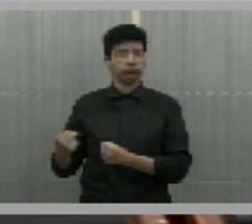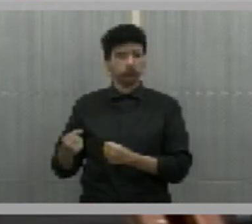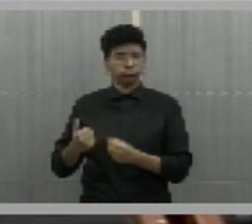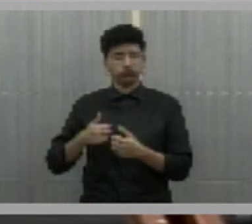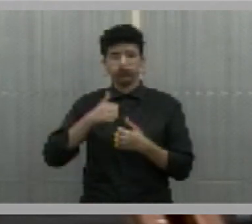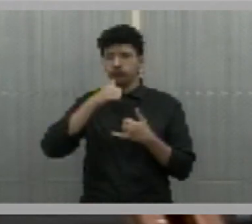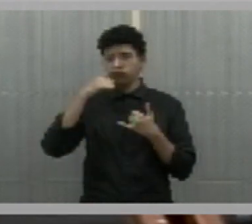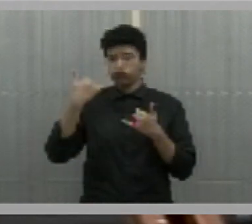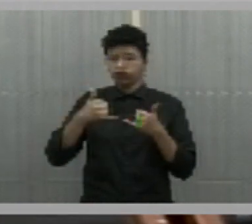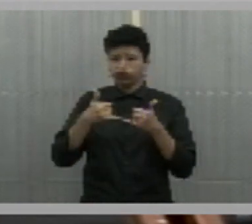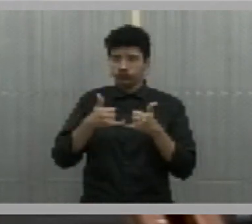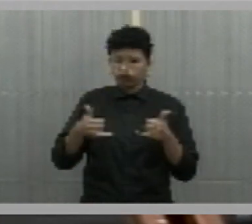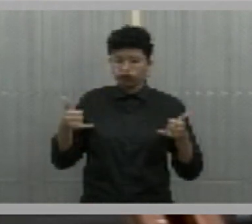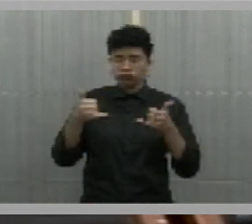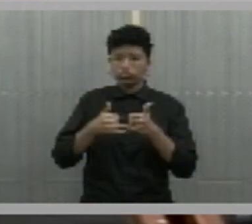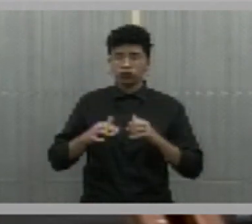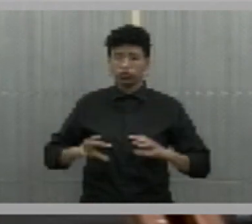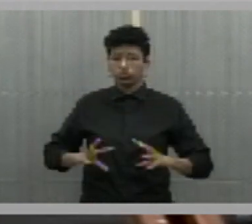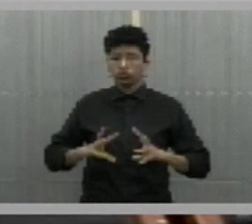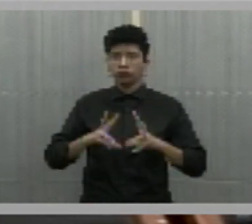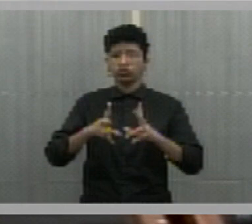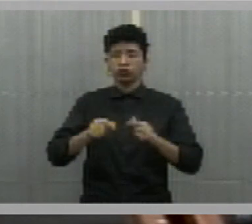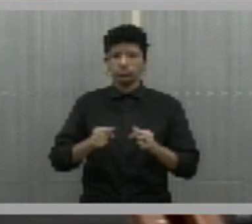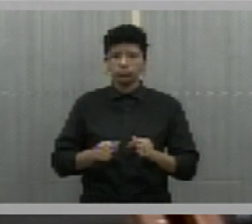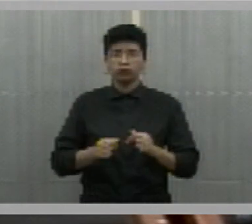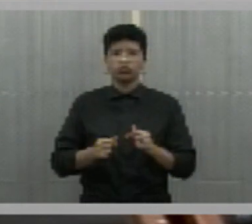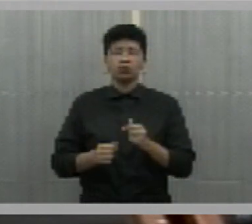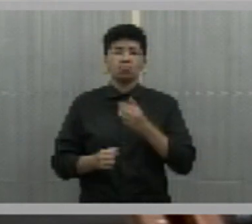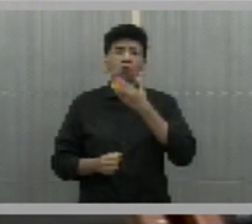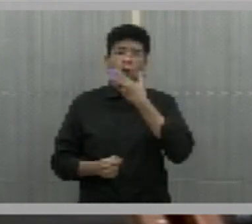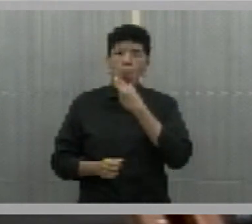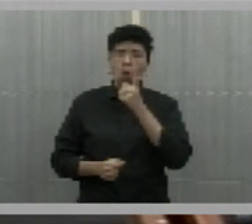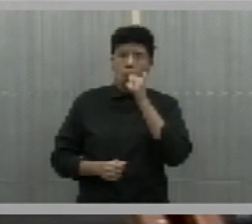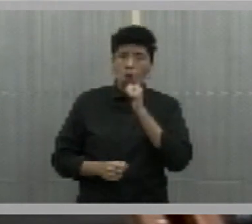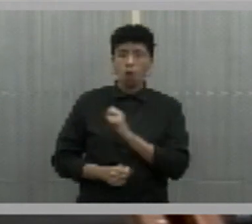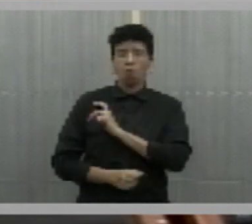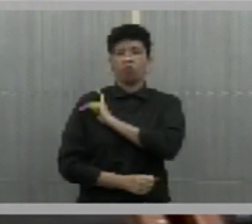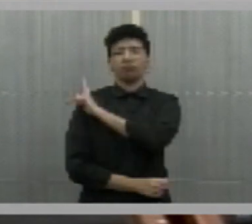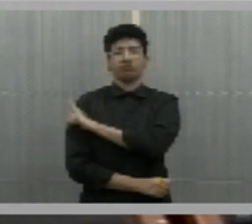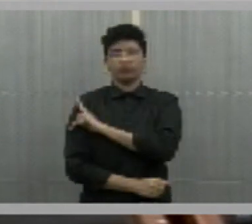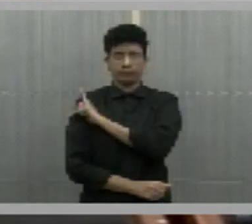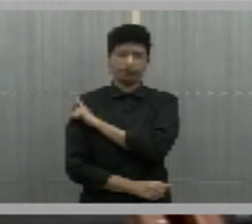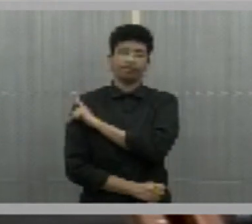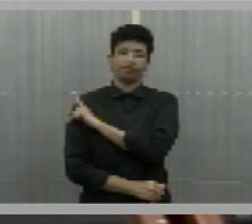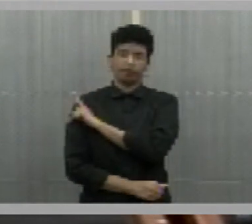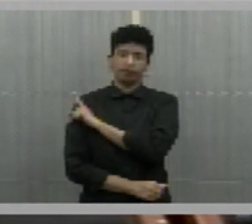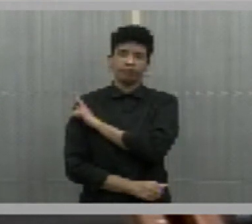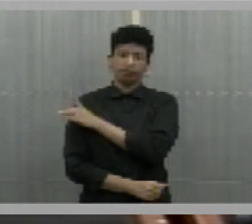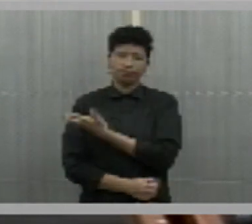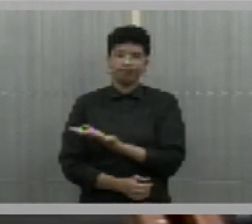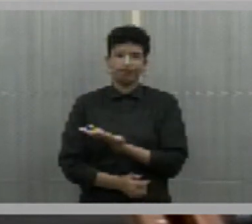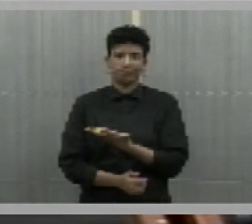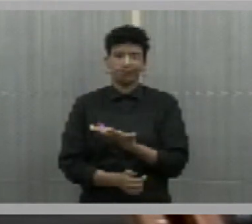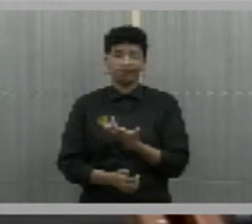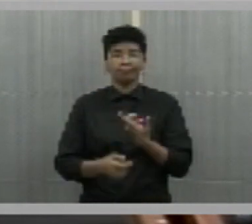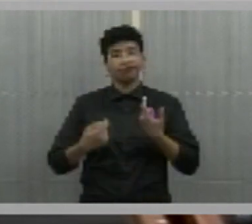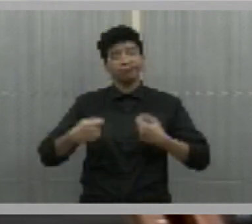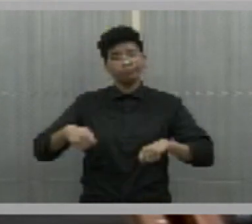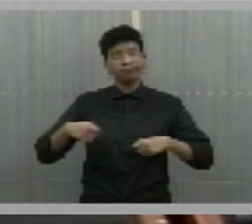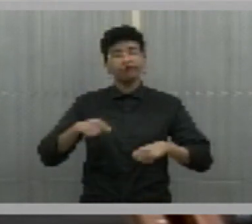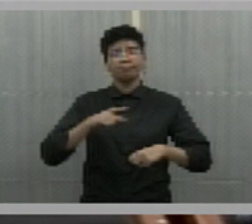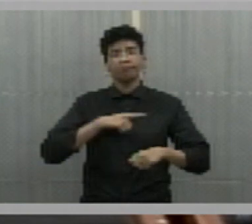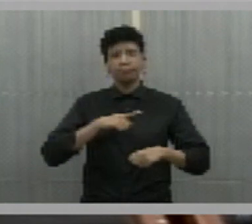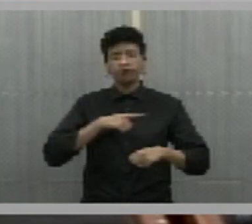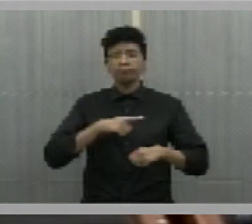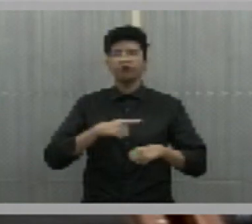energia elétrica para todo homem, toda mulher do Piauí, e deixar sistemas de abastecimento d'água